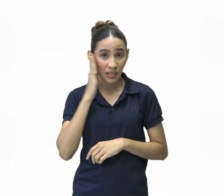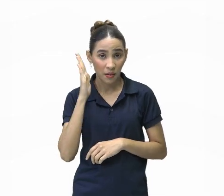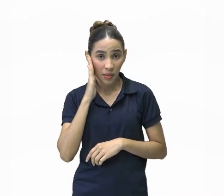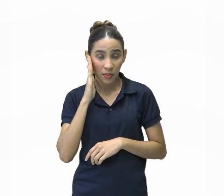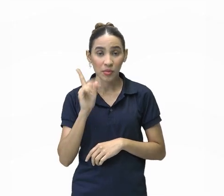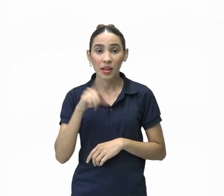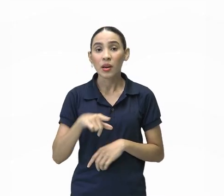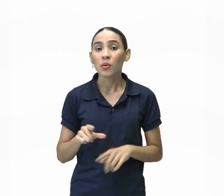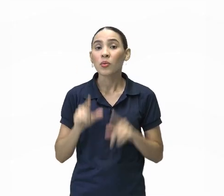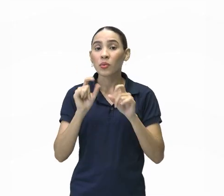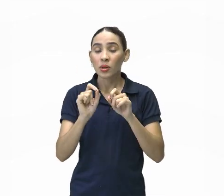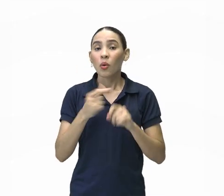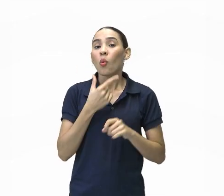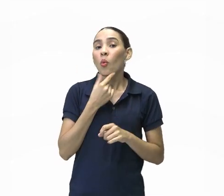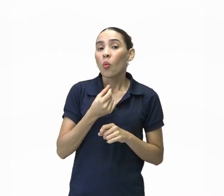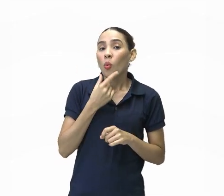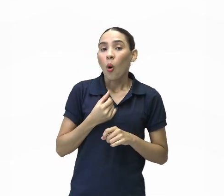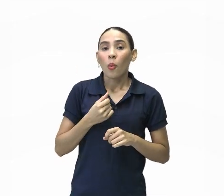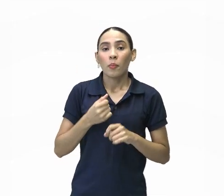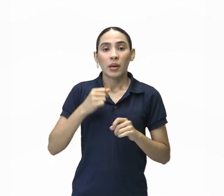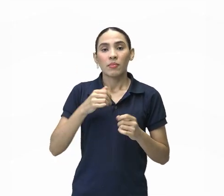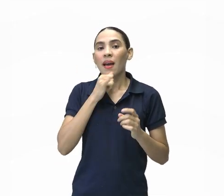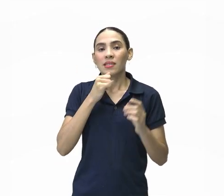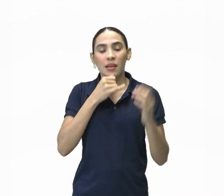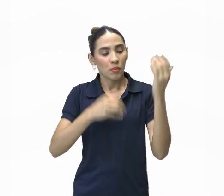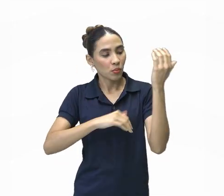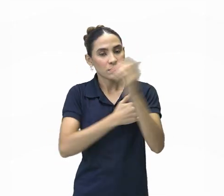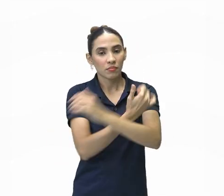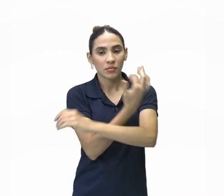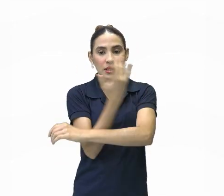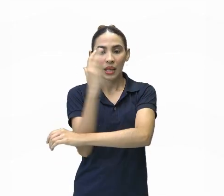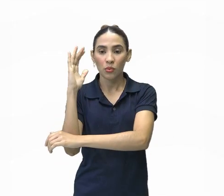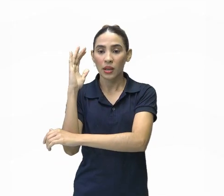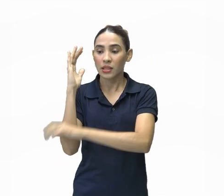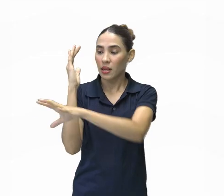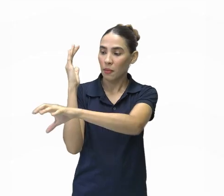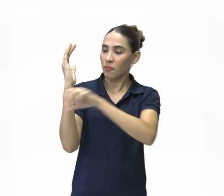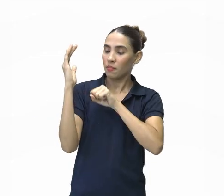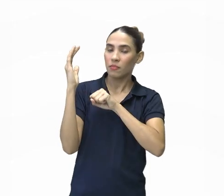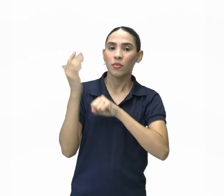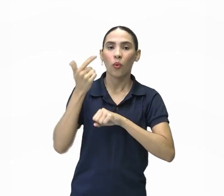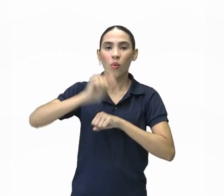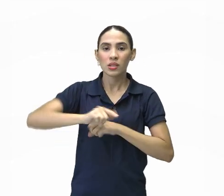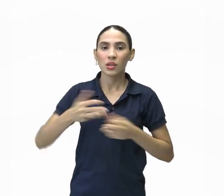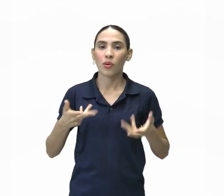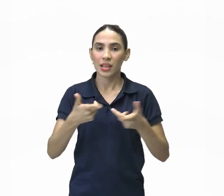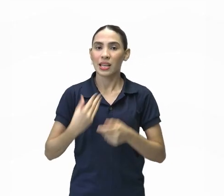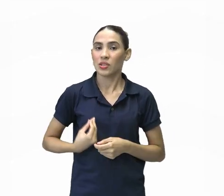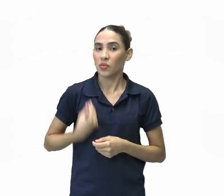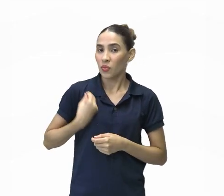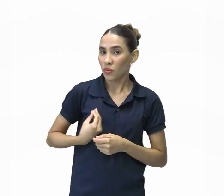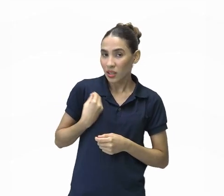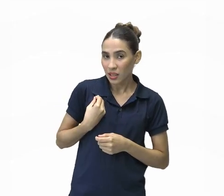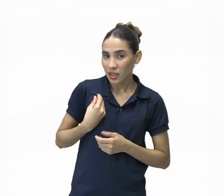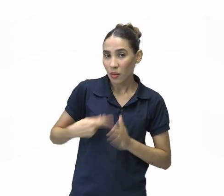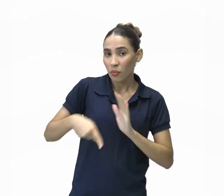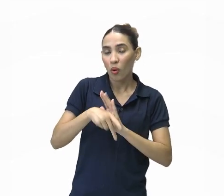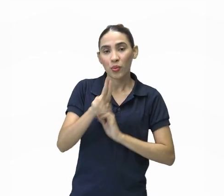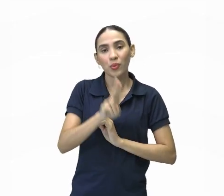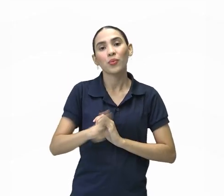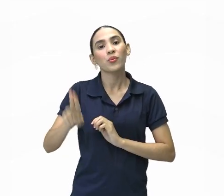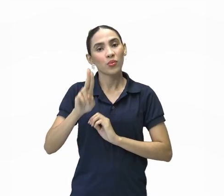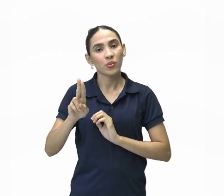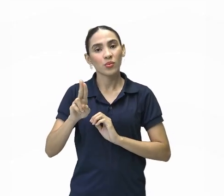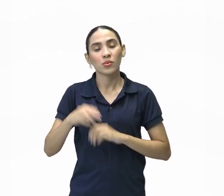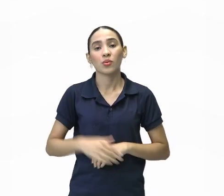sabemos, é aquilo que o homem retira da natureza para o seu próprio benefício, para o seu uso